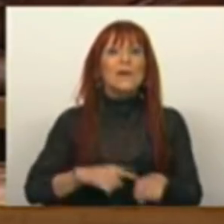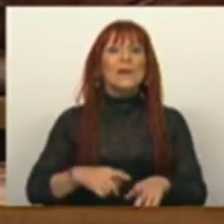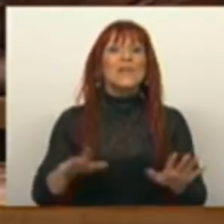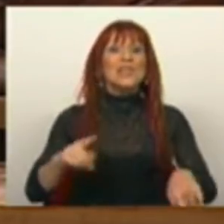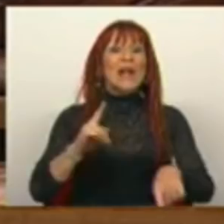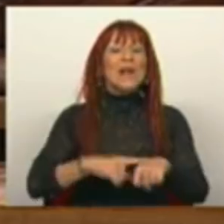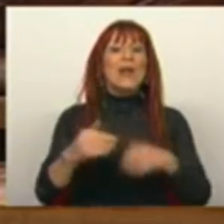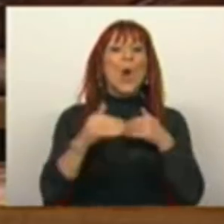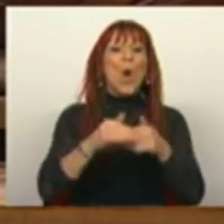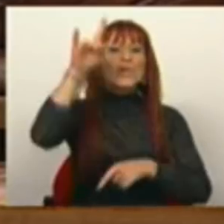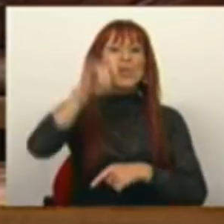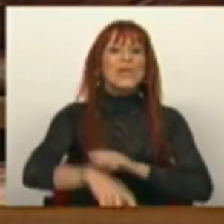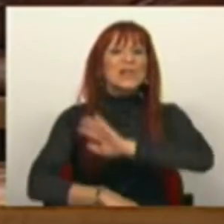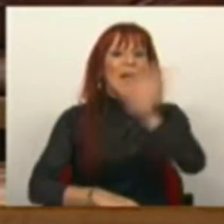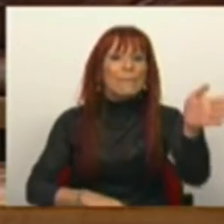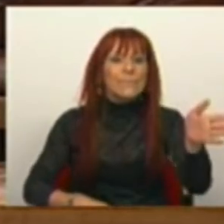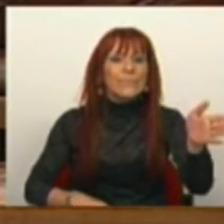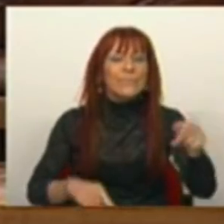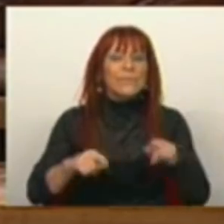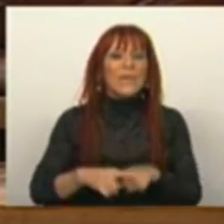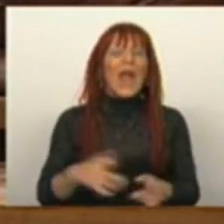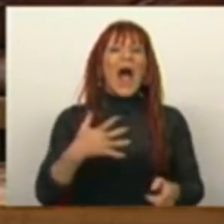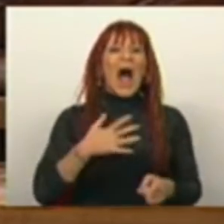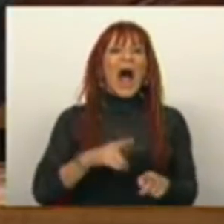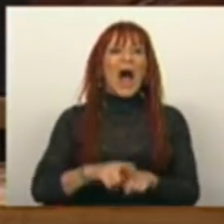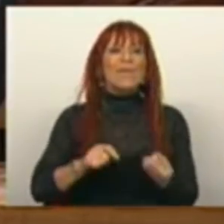terminar. Está na ordem do dia essa muito questão. Muito bem. Querem